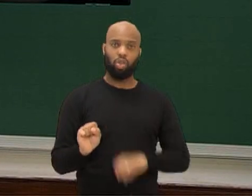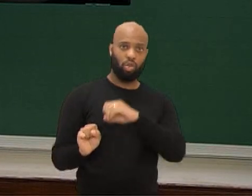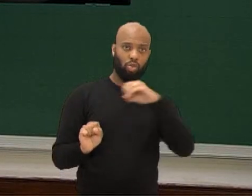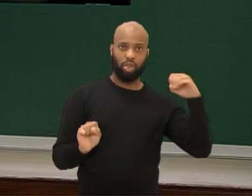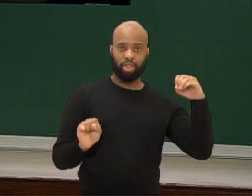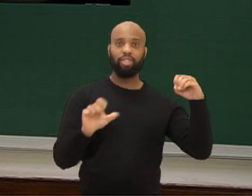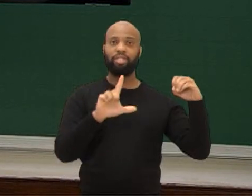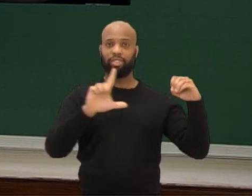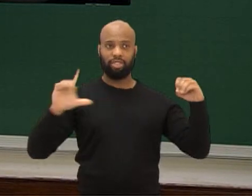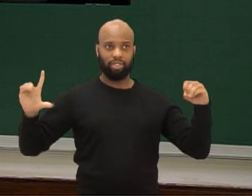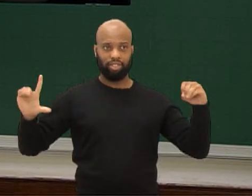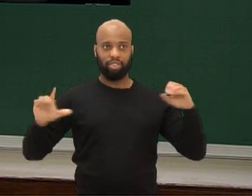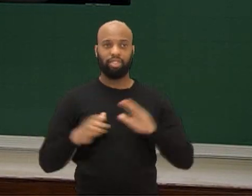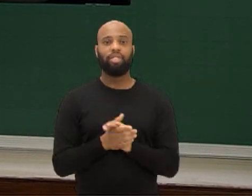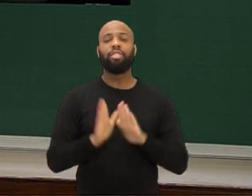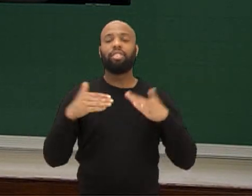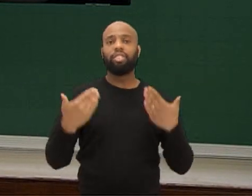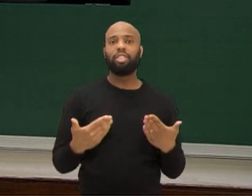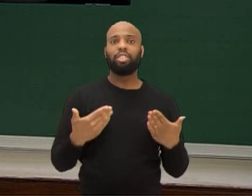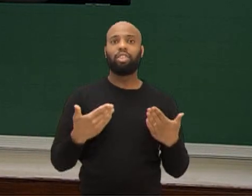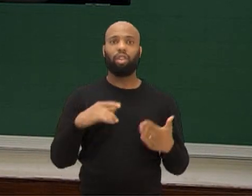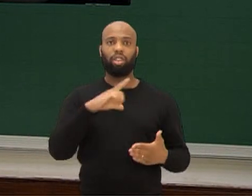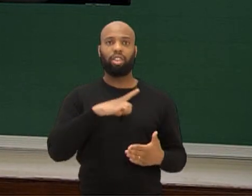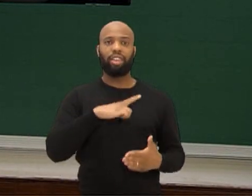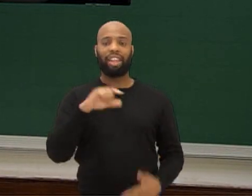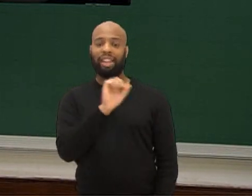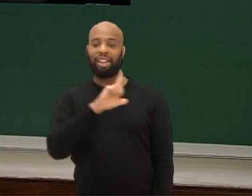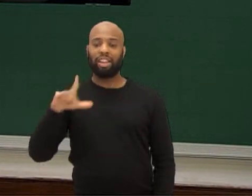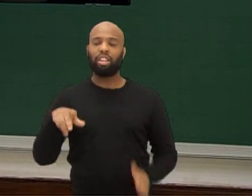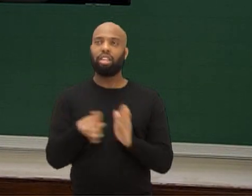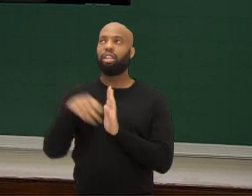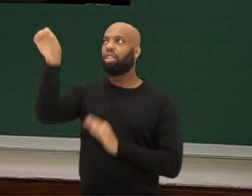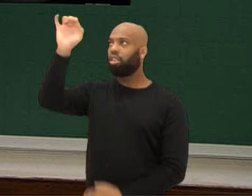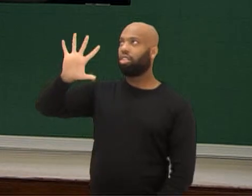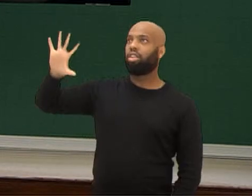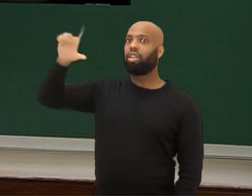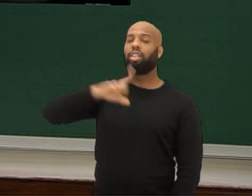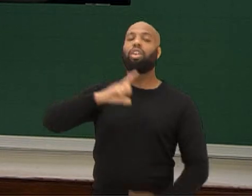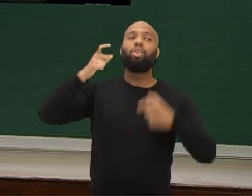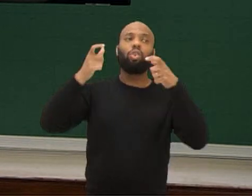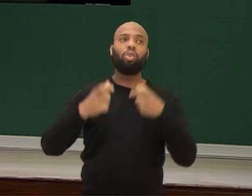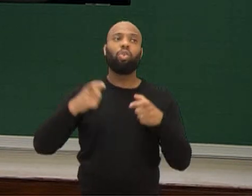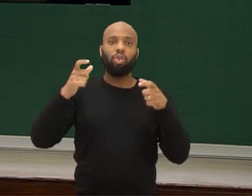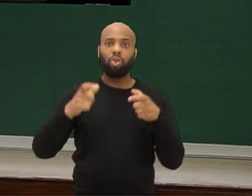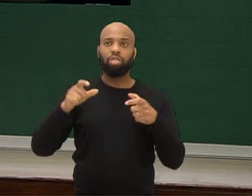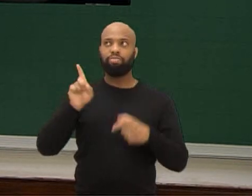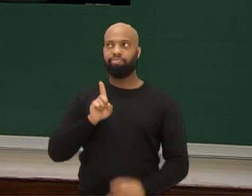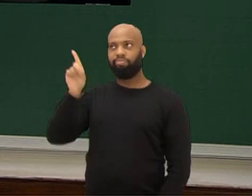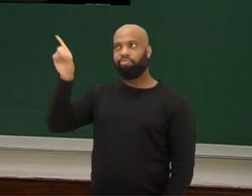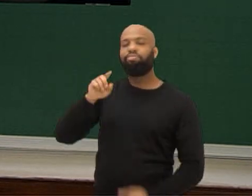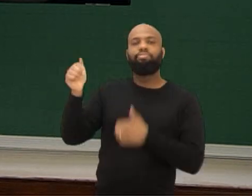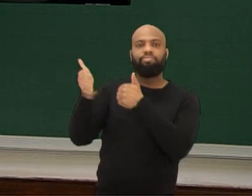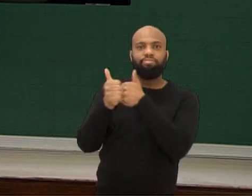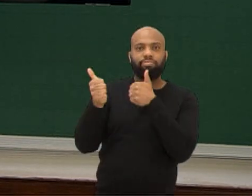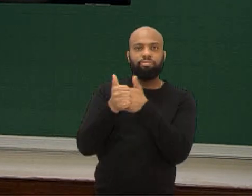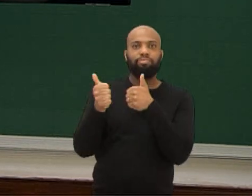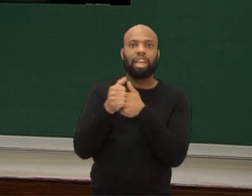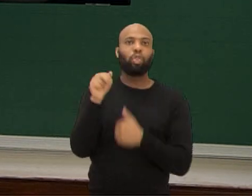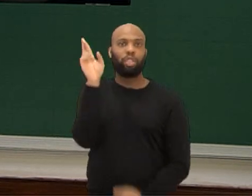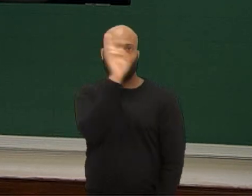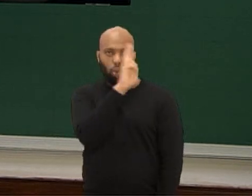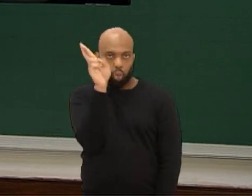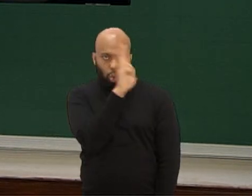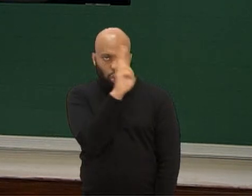oeste, leste. Então, o leste europeu, ele vai estar localizado mais ali nas proximidades da